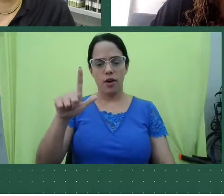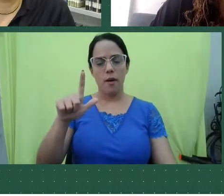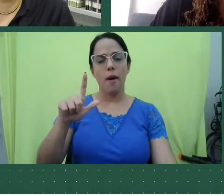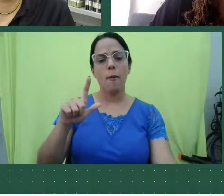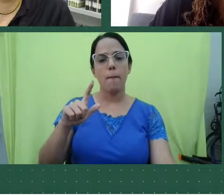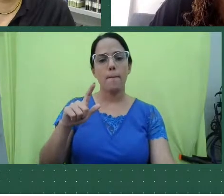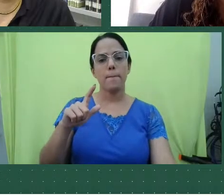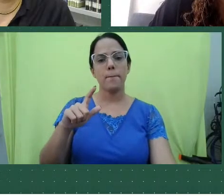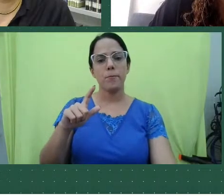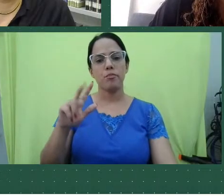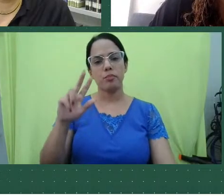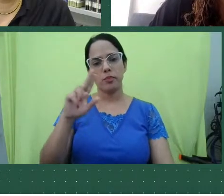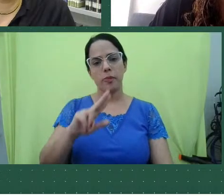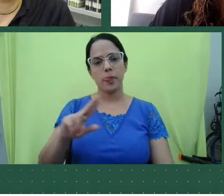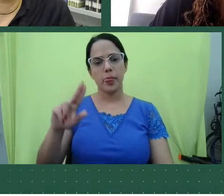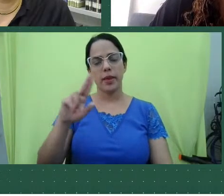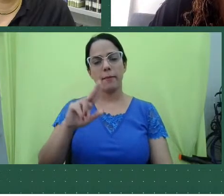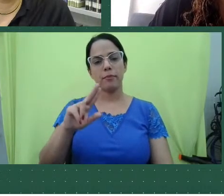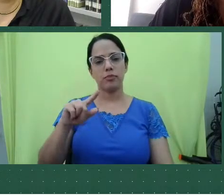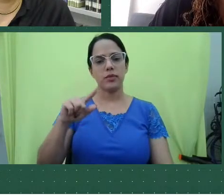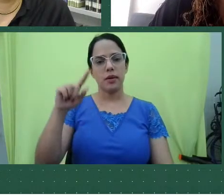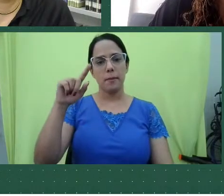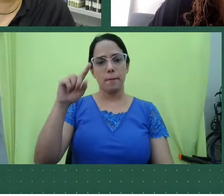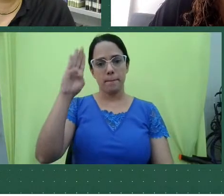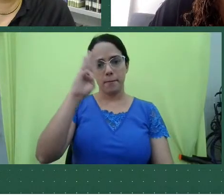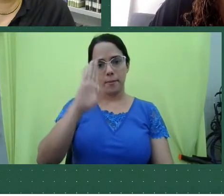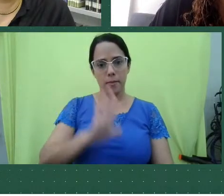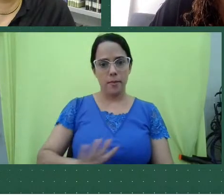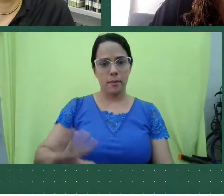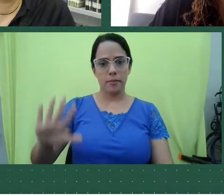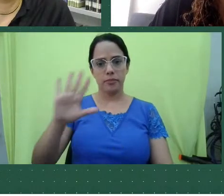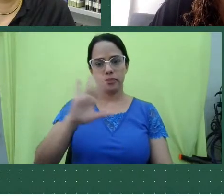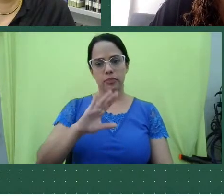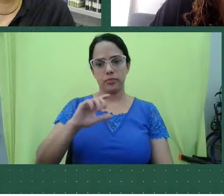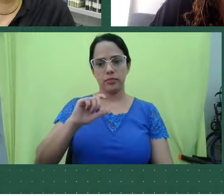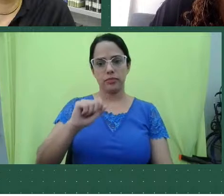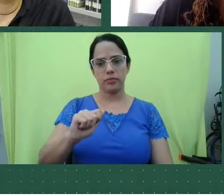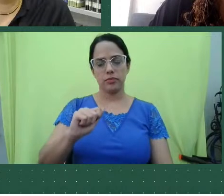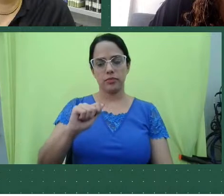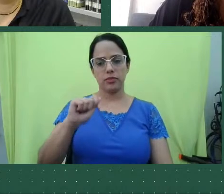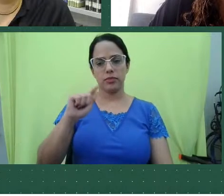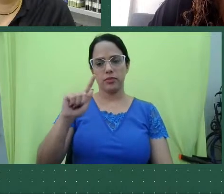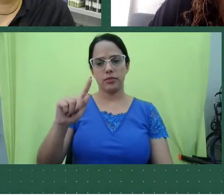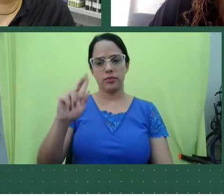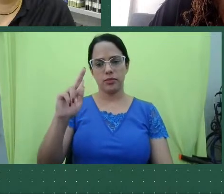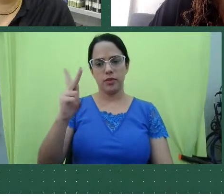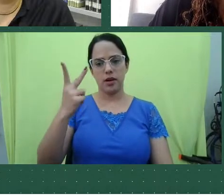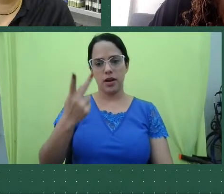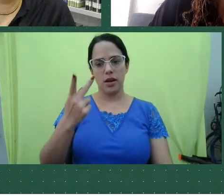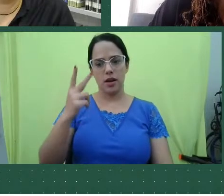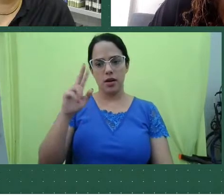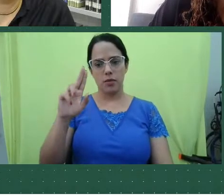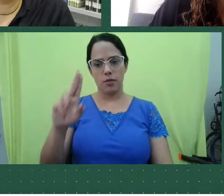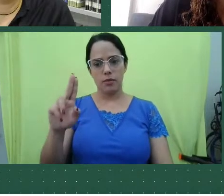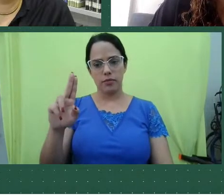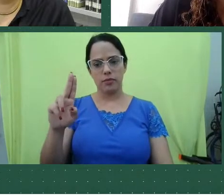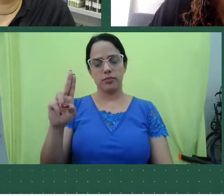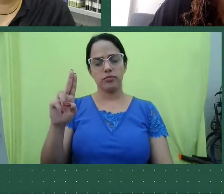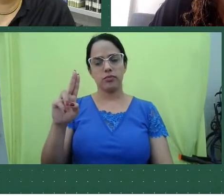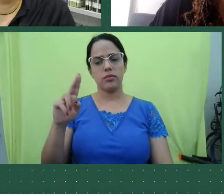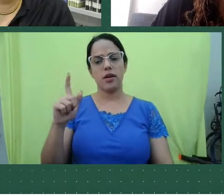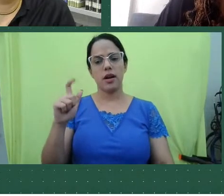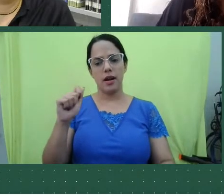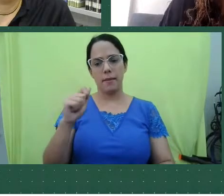né, utilizado em todo o país, que é o AGHU, que é o aplicativo de gestão de